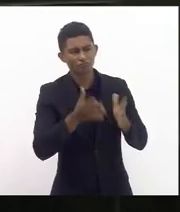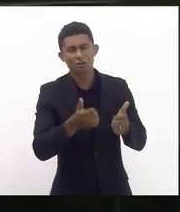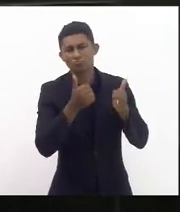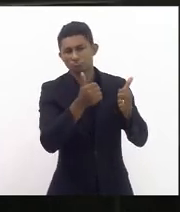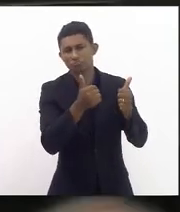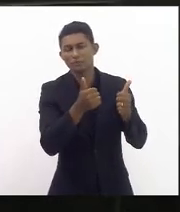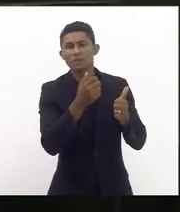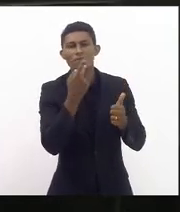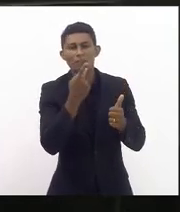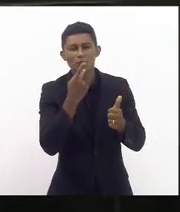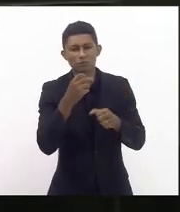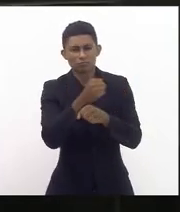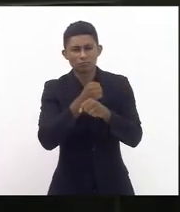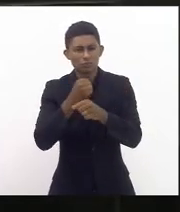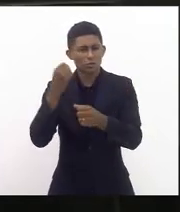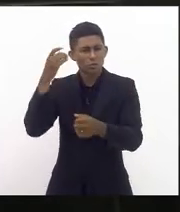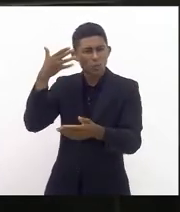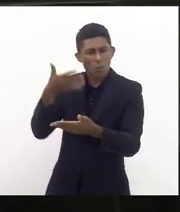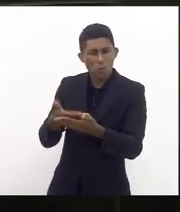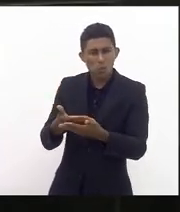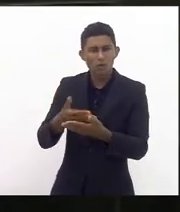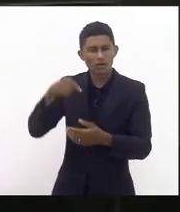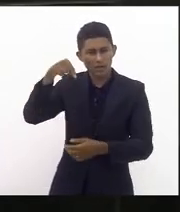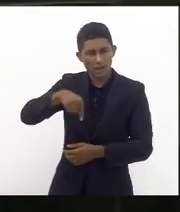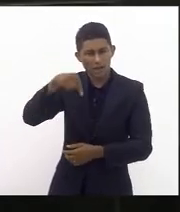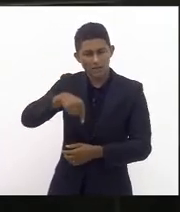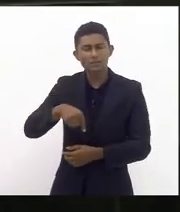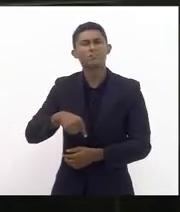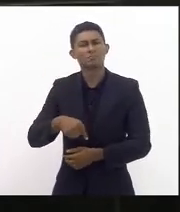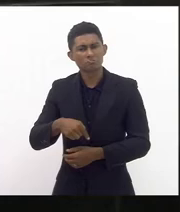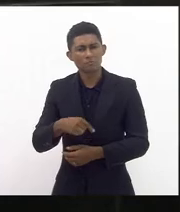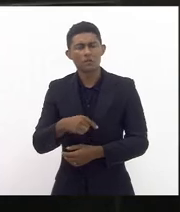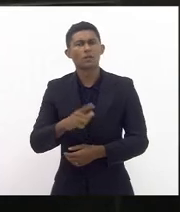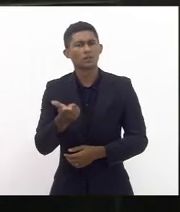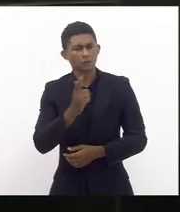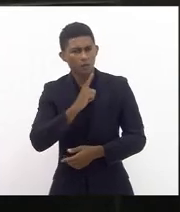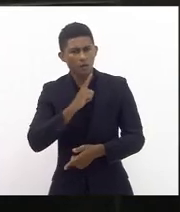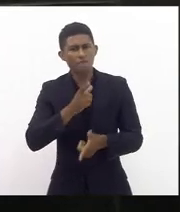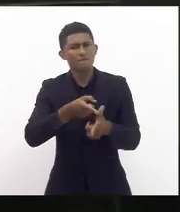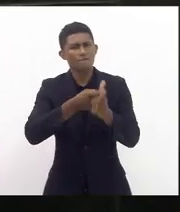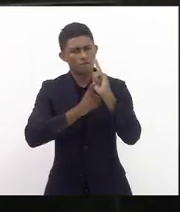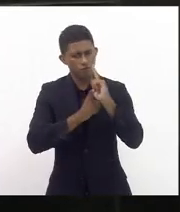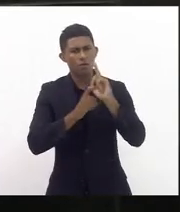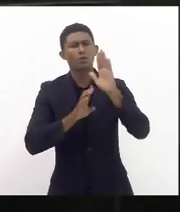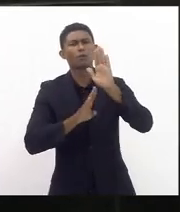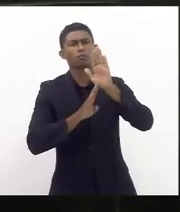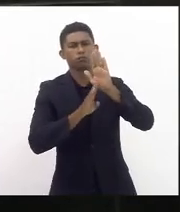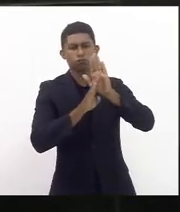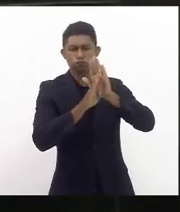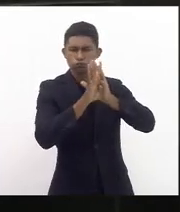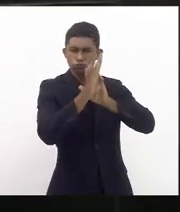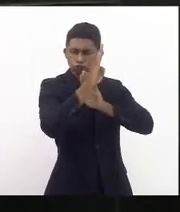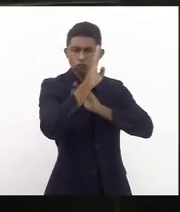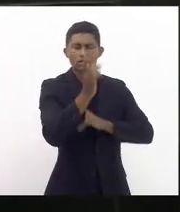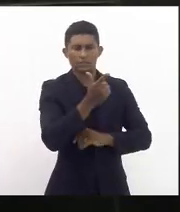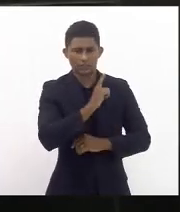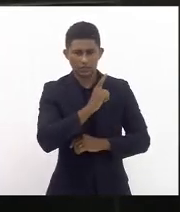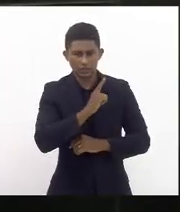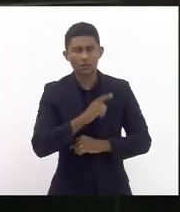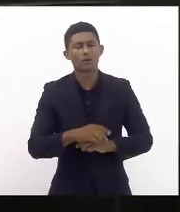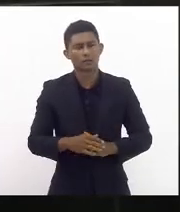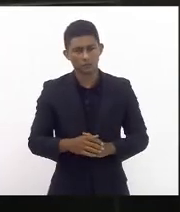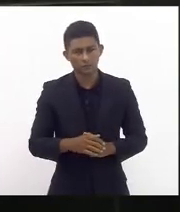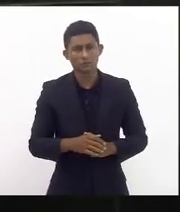dos últimos anos, do que representou esse aumento da dívida fiscal, da dívida pública,